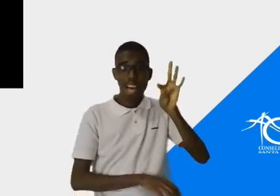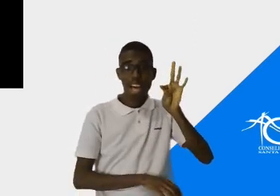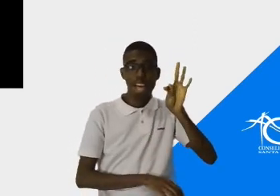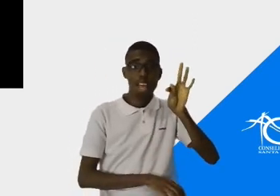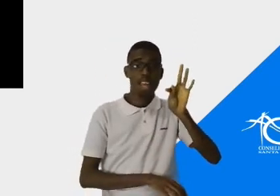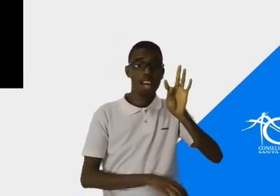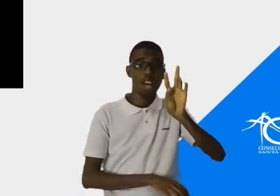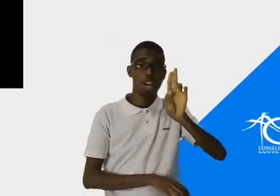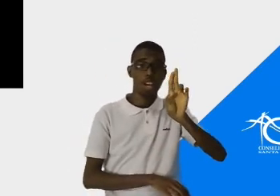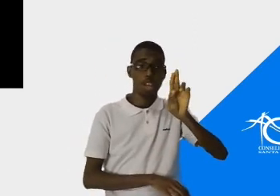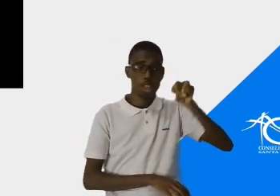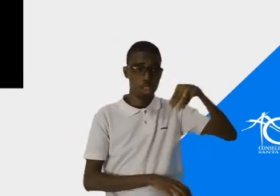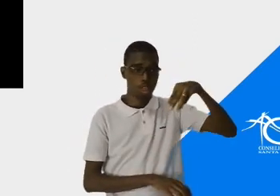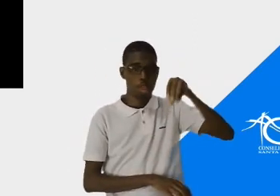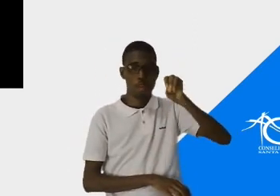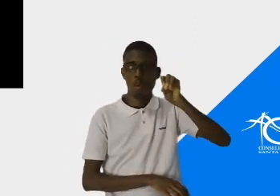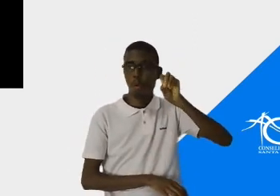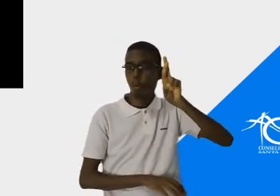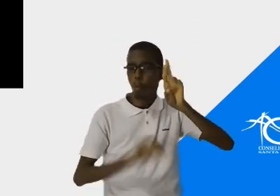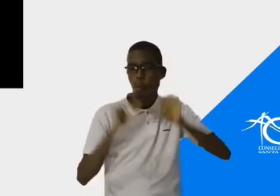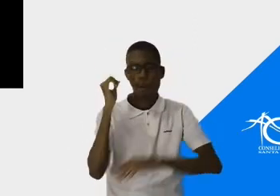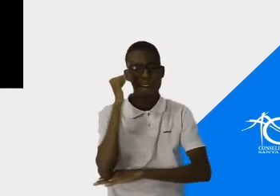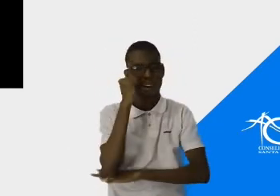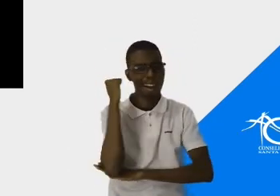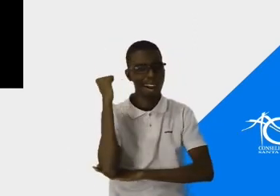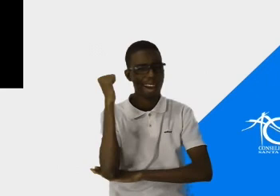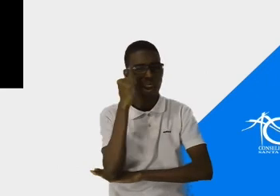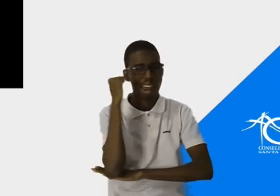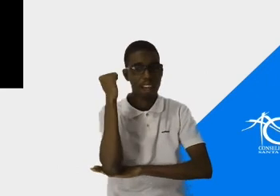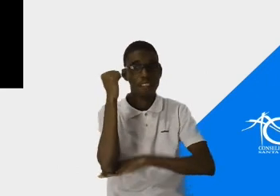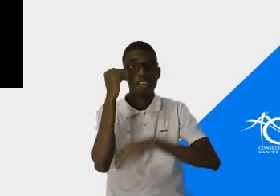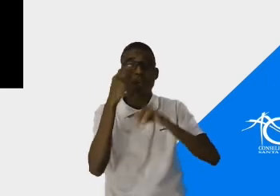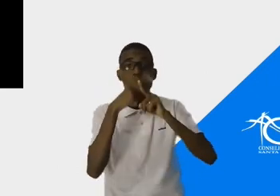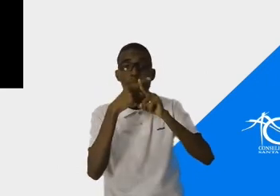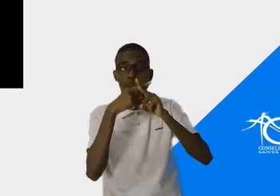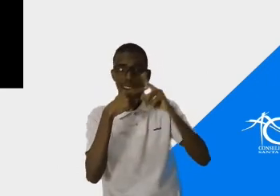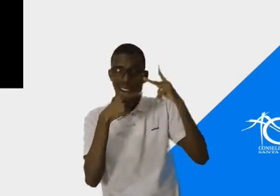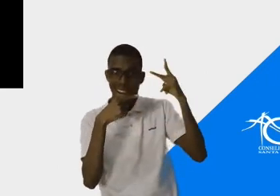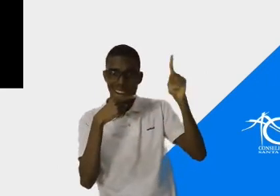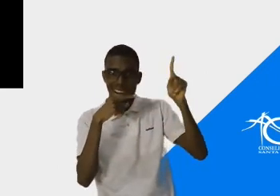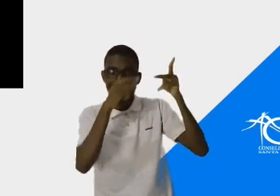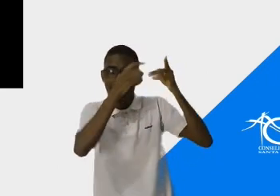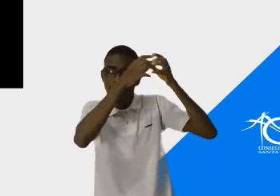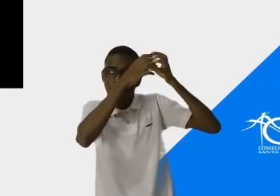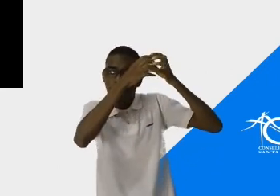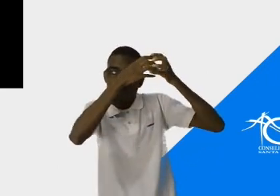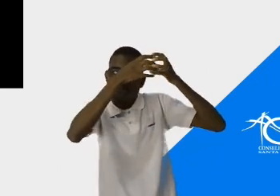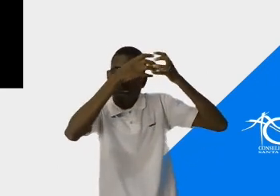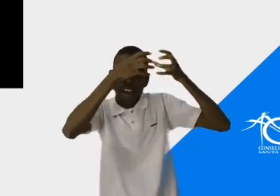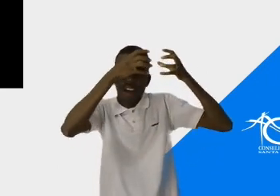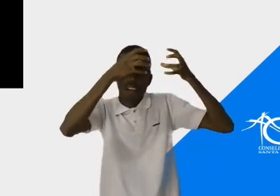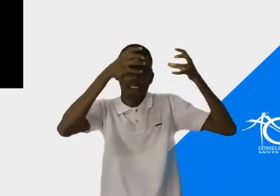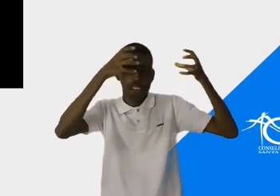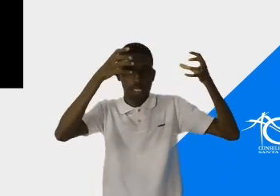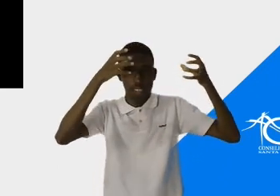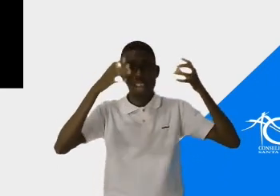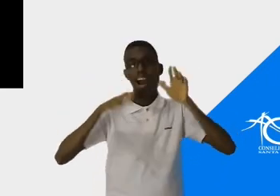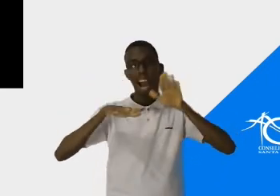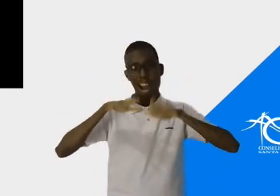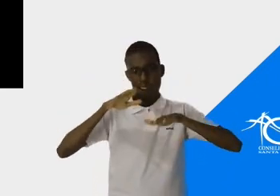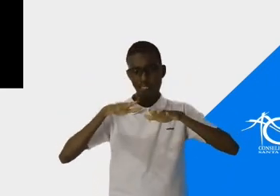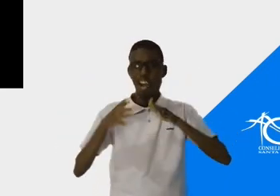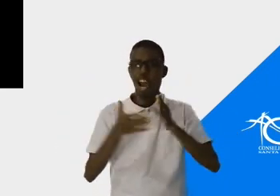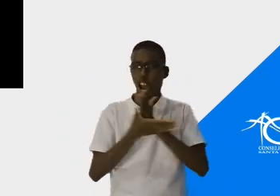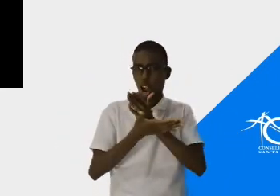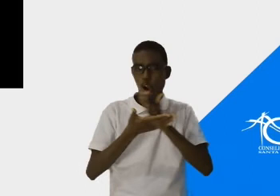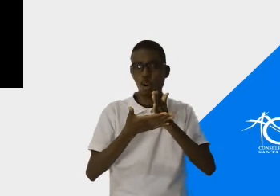fala que é expansivo, né, é porque ele vai crescendo, ele não é... porque tem alguns tumores que se opta até por não retirar, porque